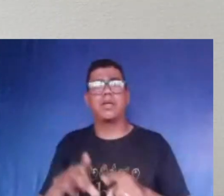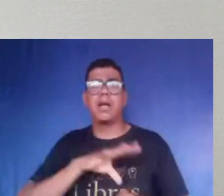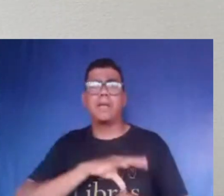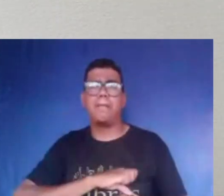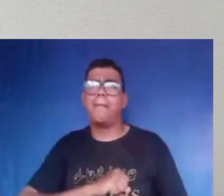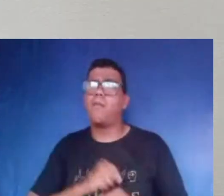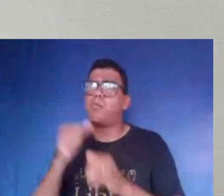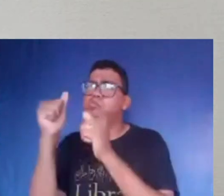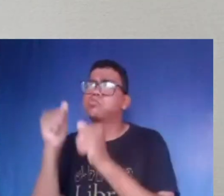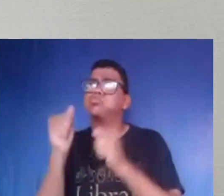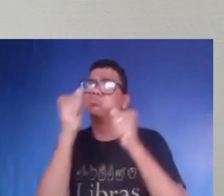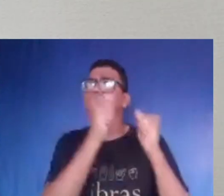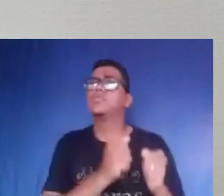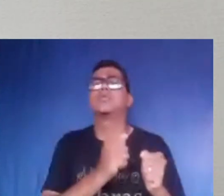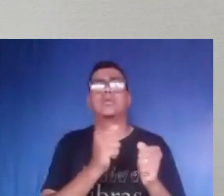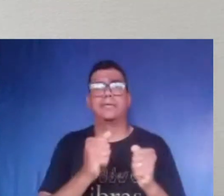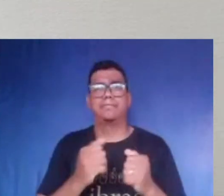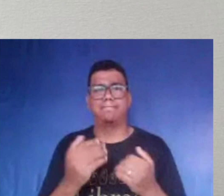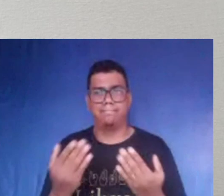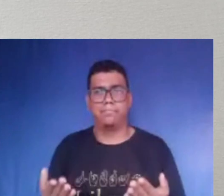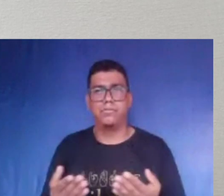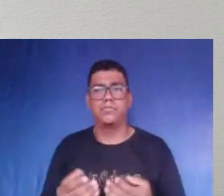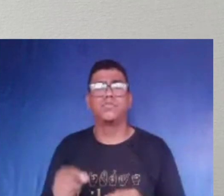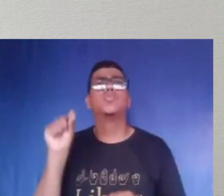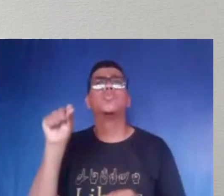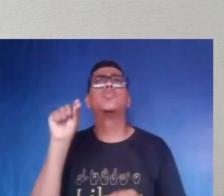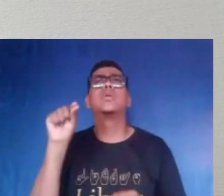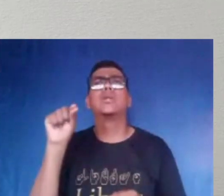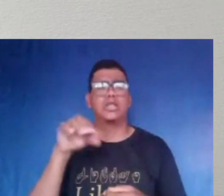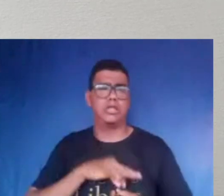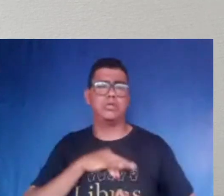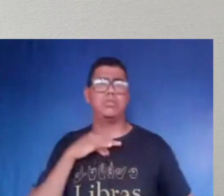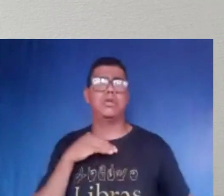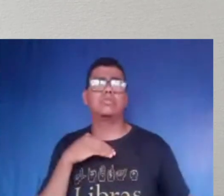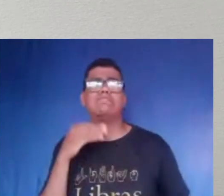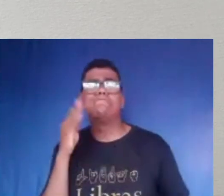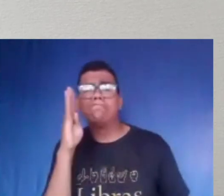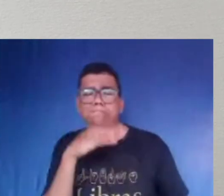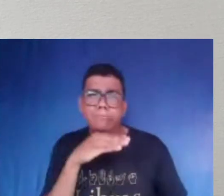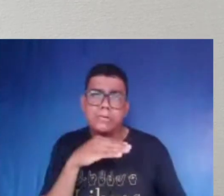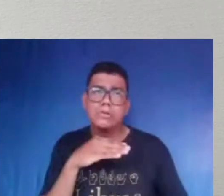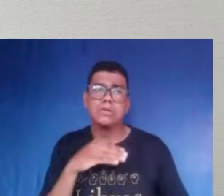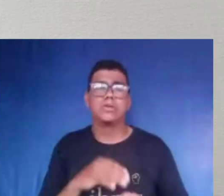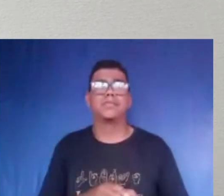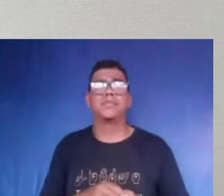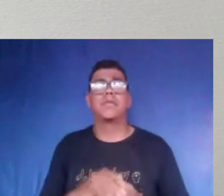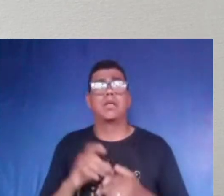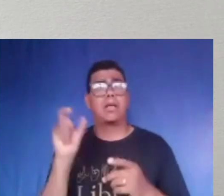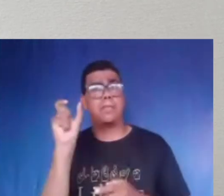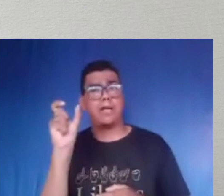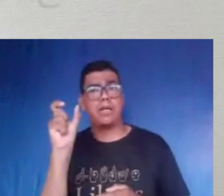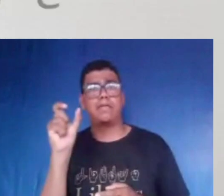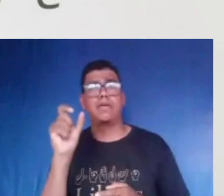do que seria um espírito de covardia. Ele trazer a palavra equilíbrio nesse verso que expõe um